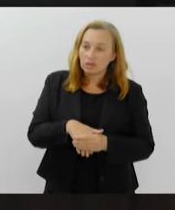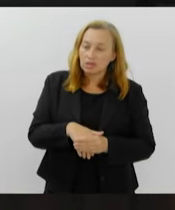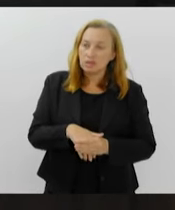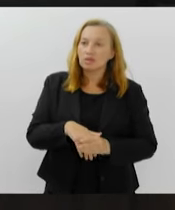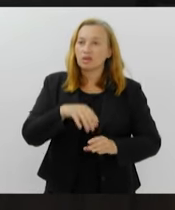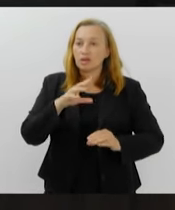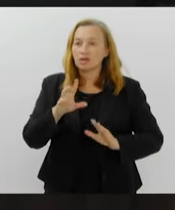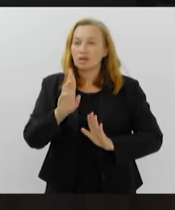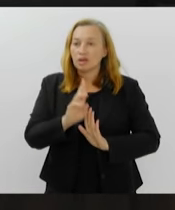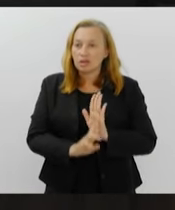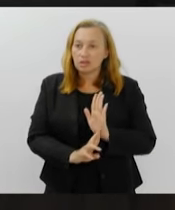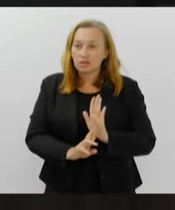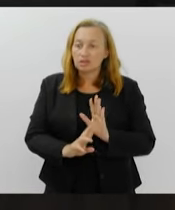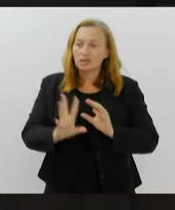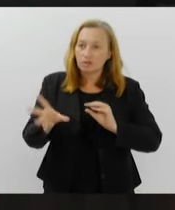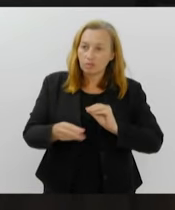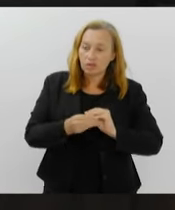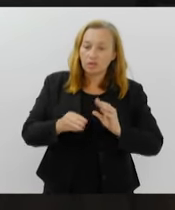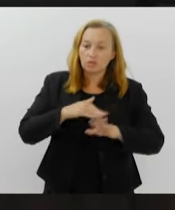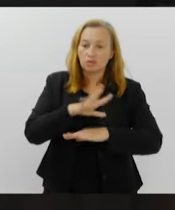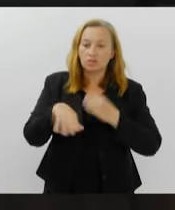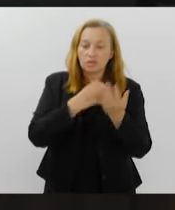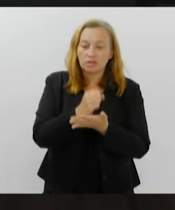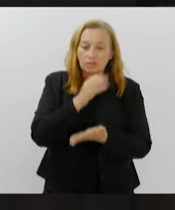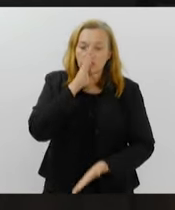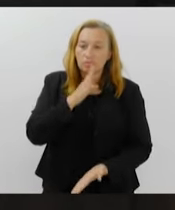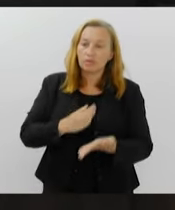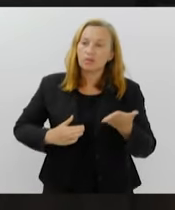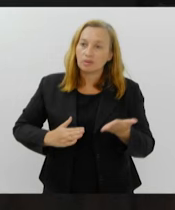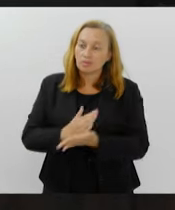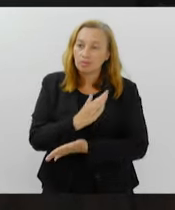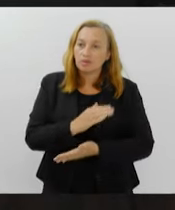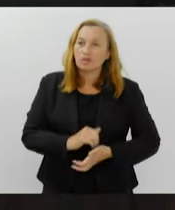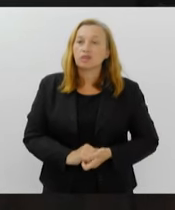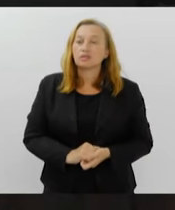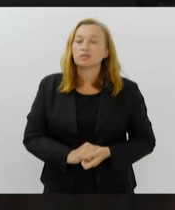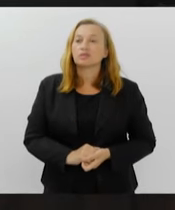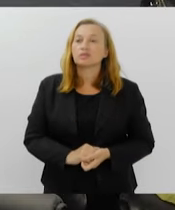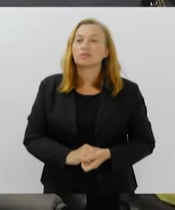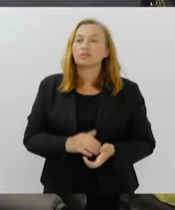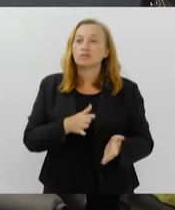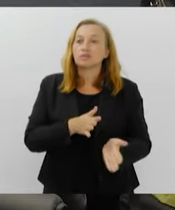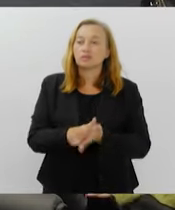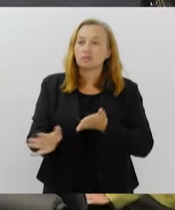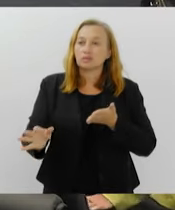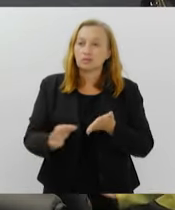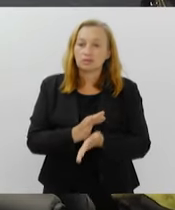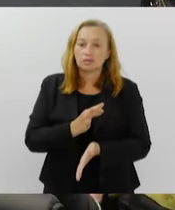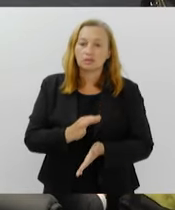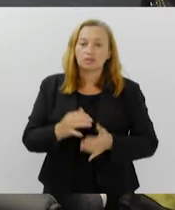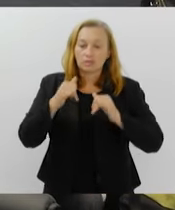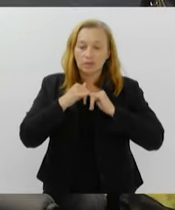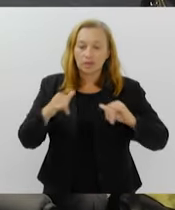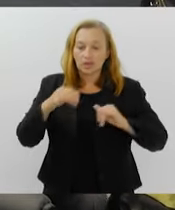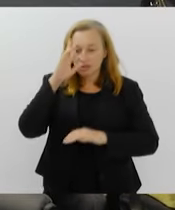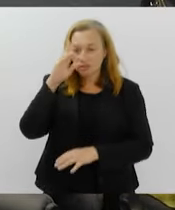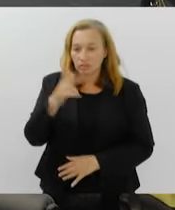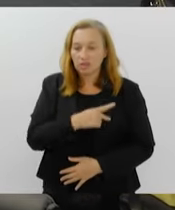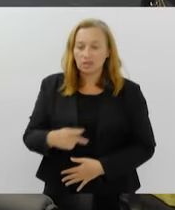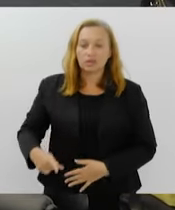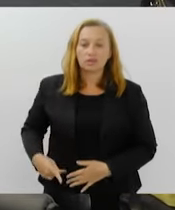redação do vencido assim emendado senhores que apr permane com estão aprovado vai autógrafo para declarar